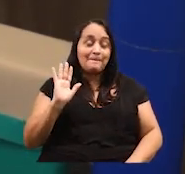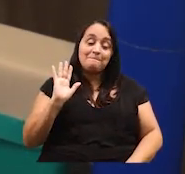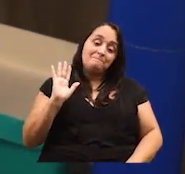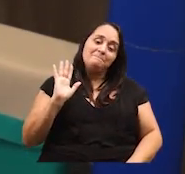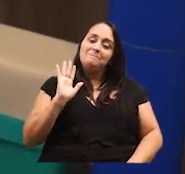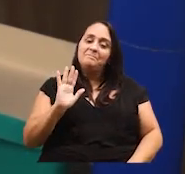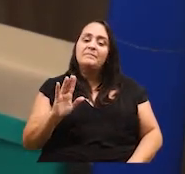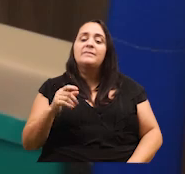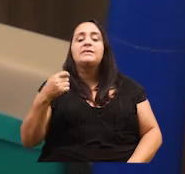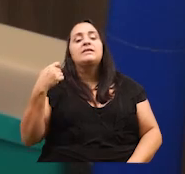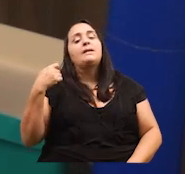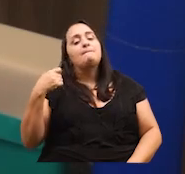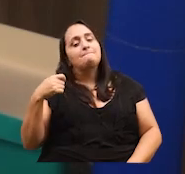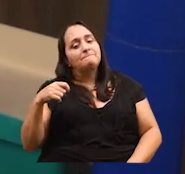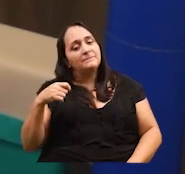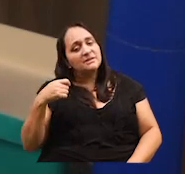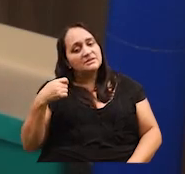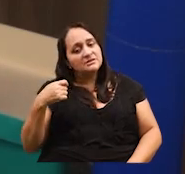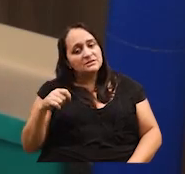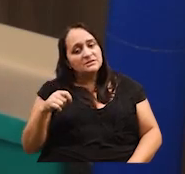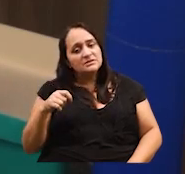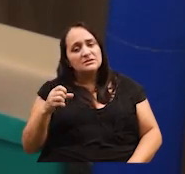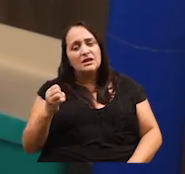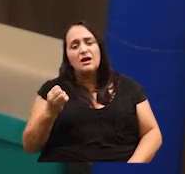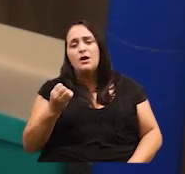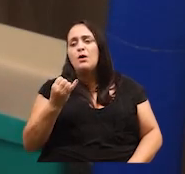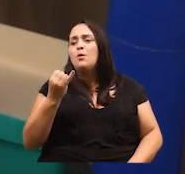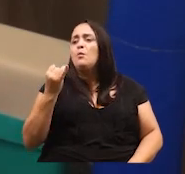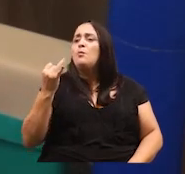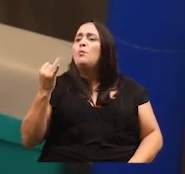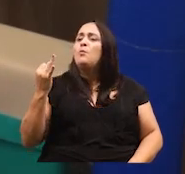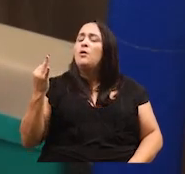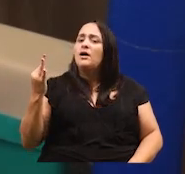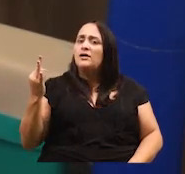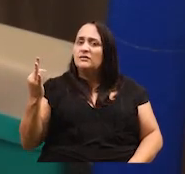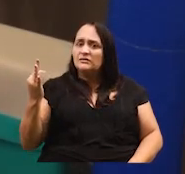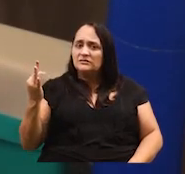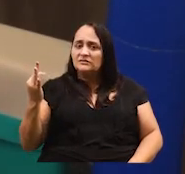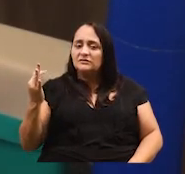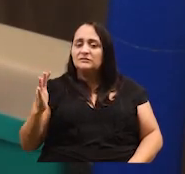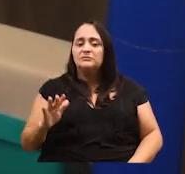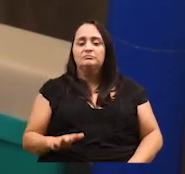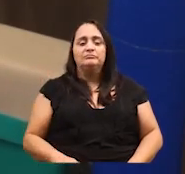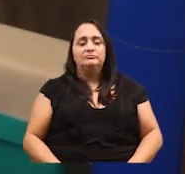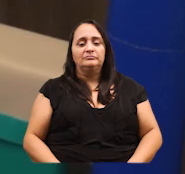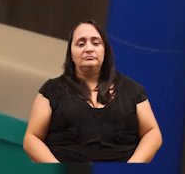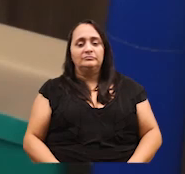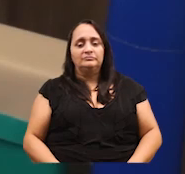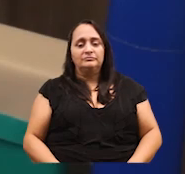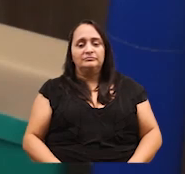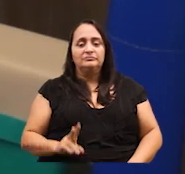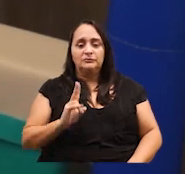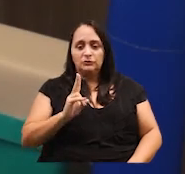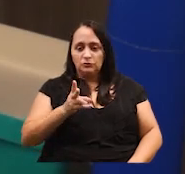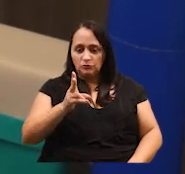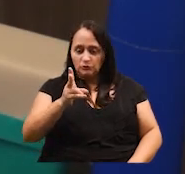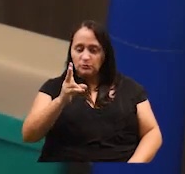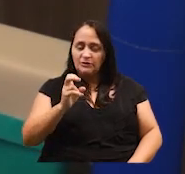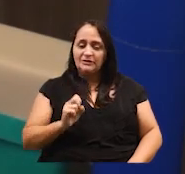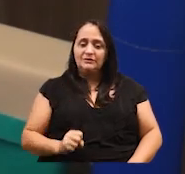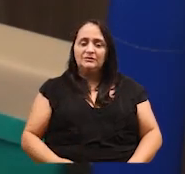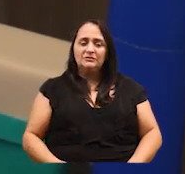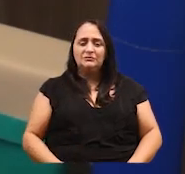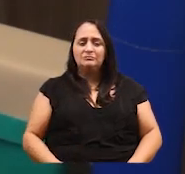precisar dos ingredientes e das quantidades desses ingredientes, tá bom? Continuando.